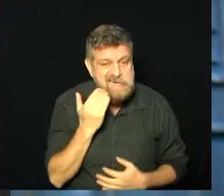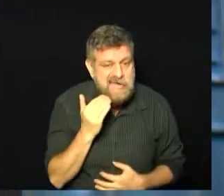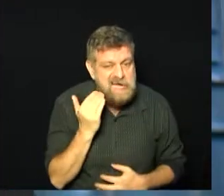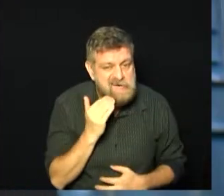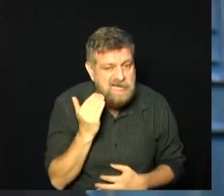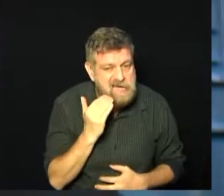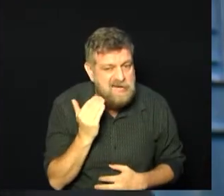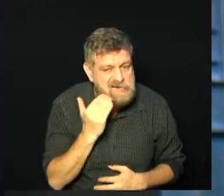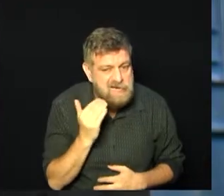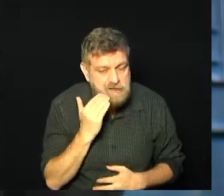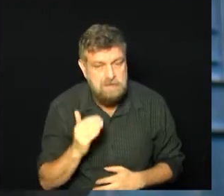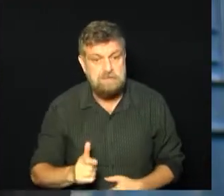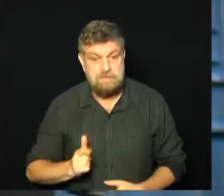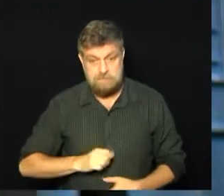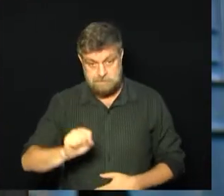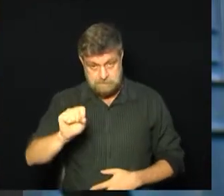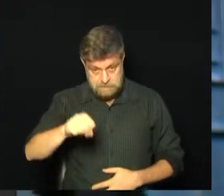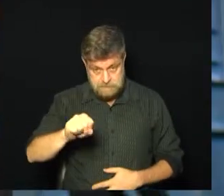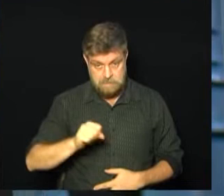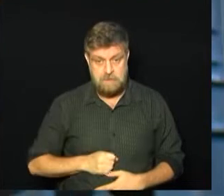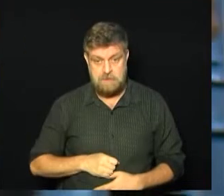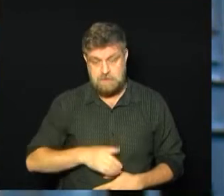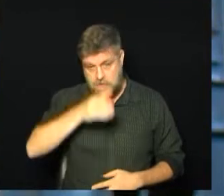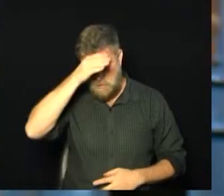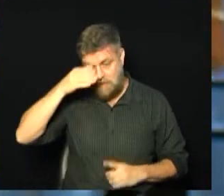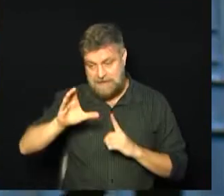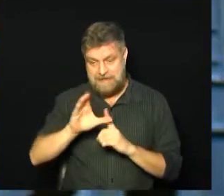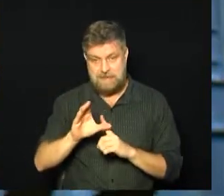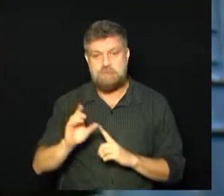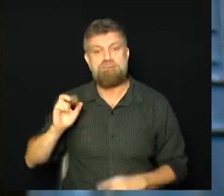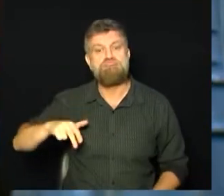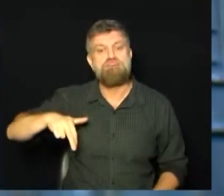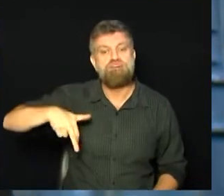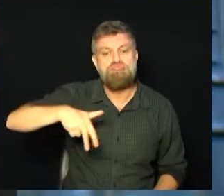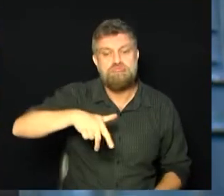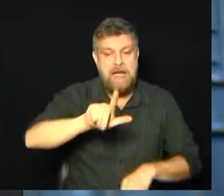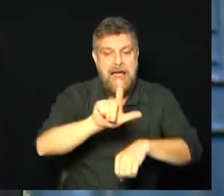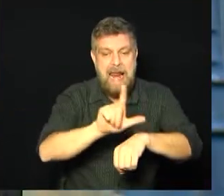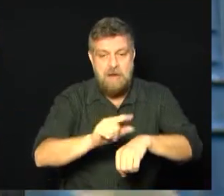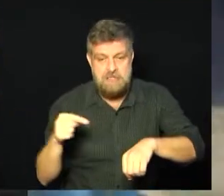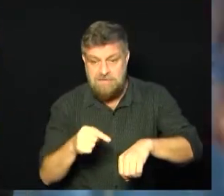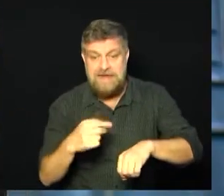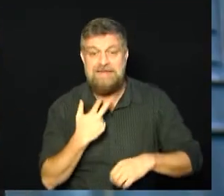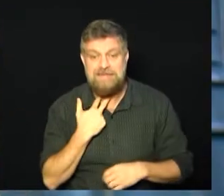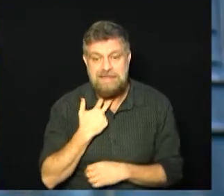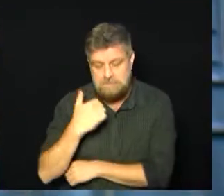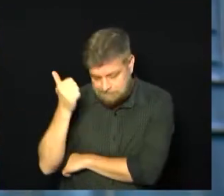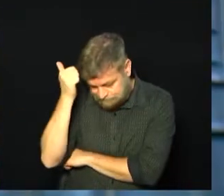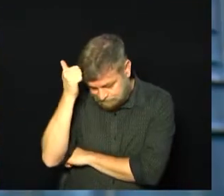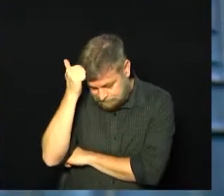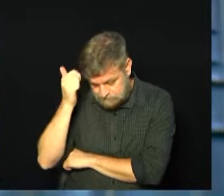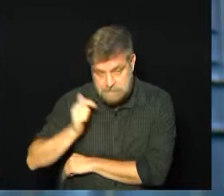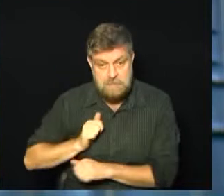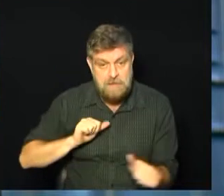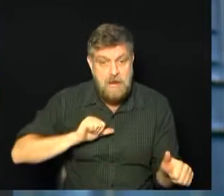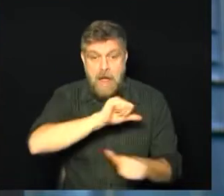defeito? Sim, quando o consumidor ele vai até a loja física, não existe o direito de arrependimento. A troca ela é